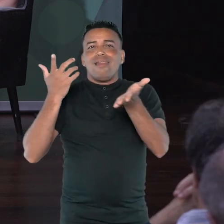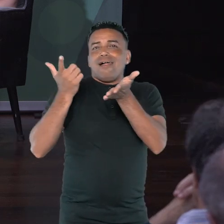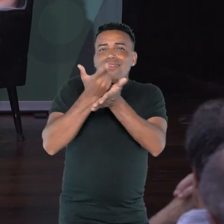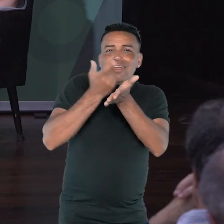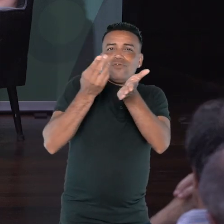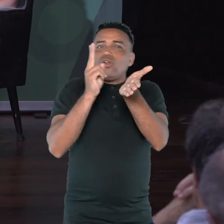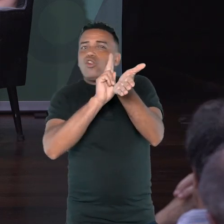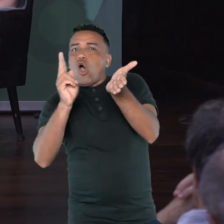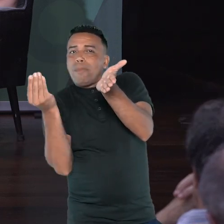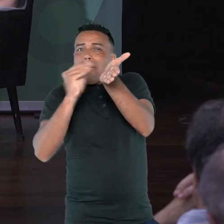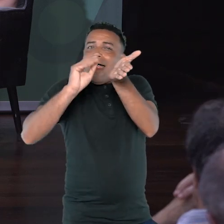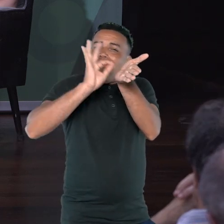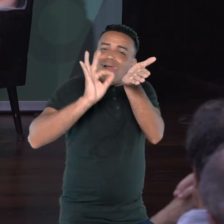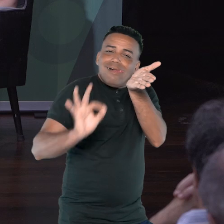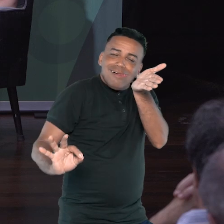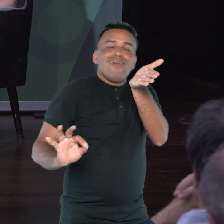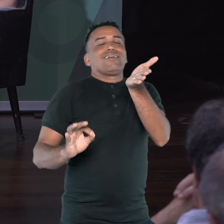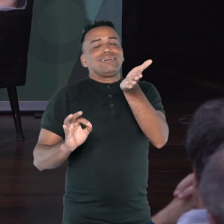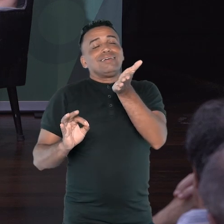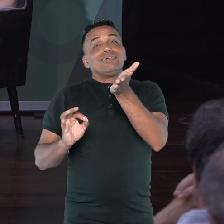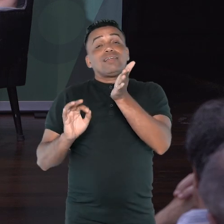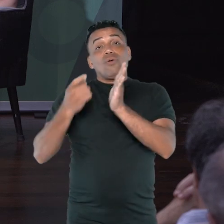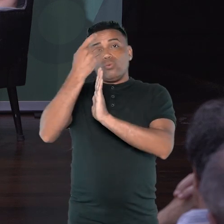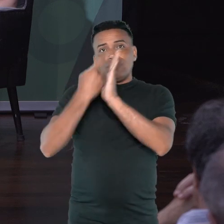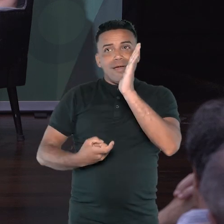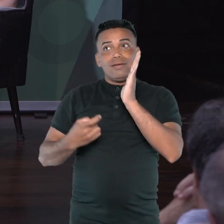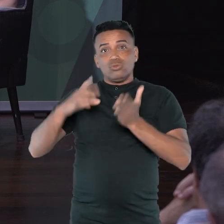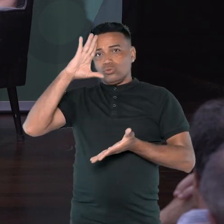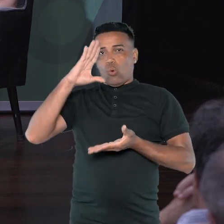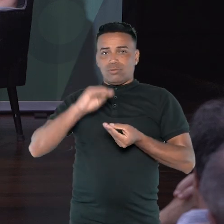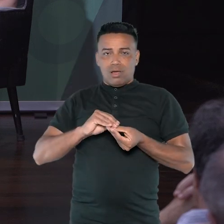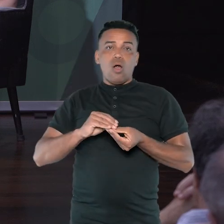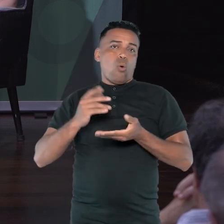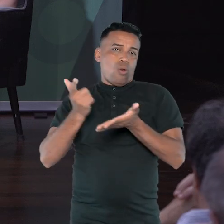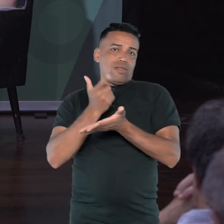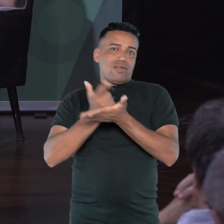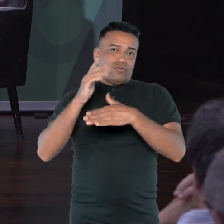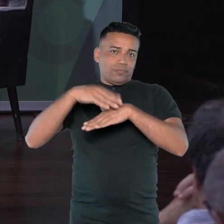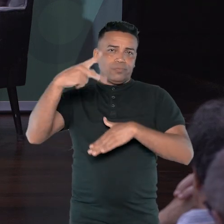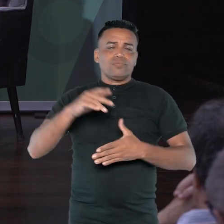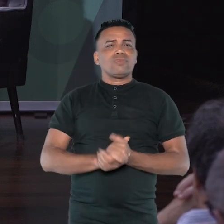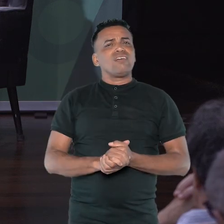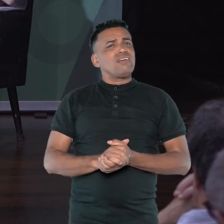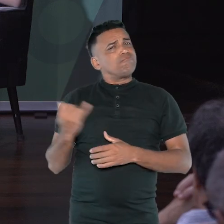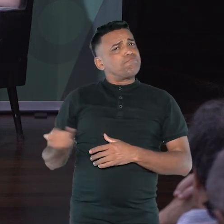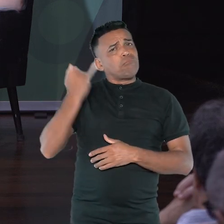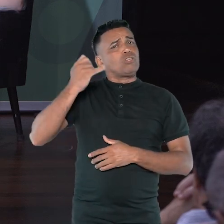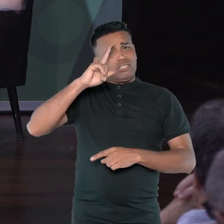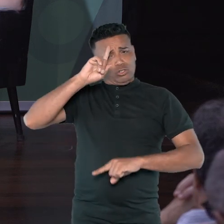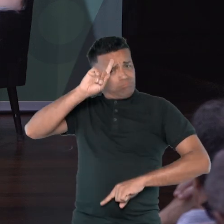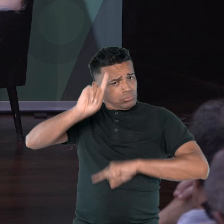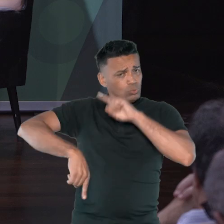né, autógrafos, e é um trecho nas conclusões que diz assim: é crucial